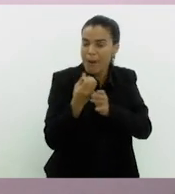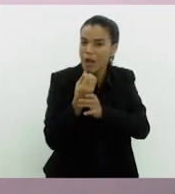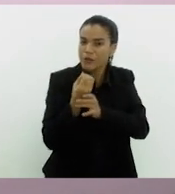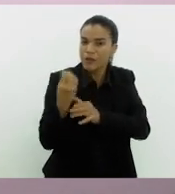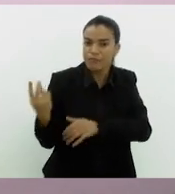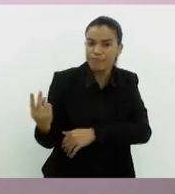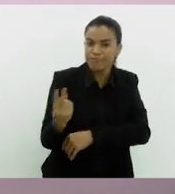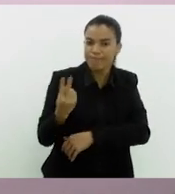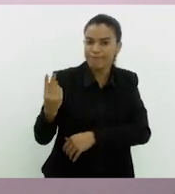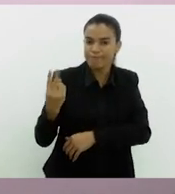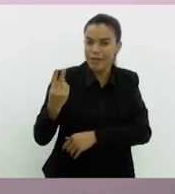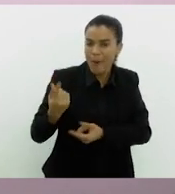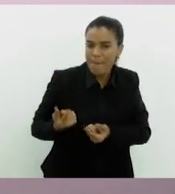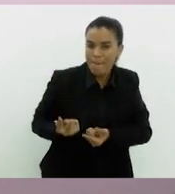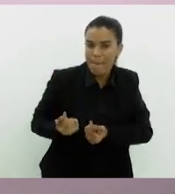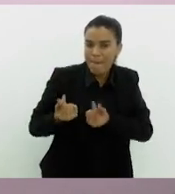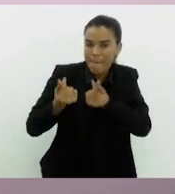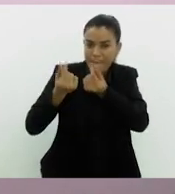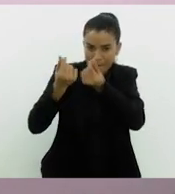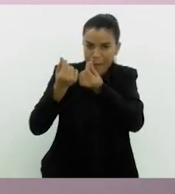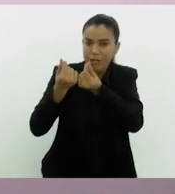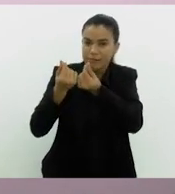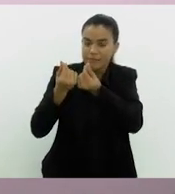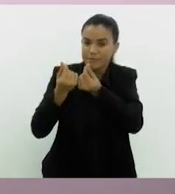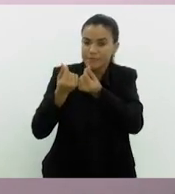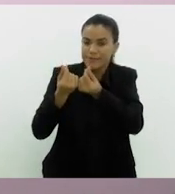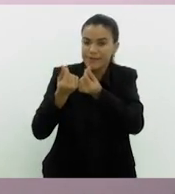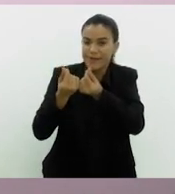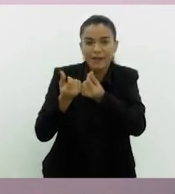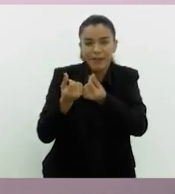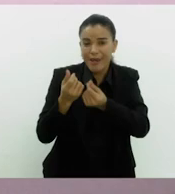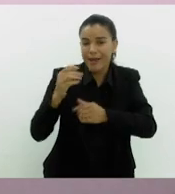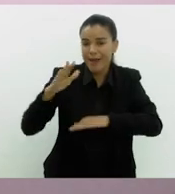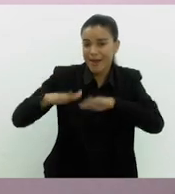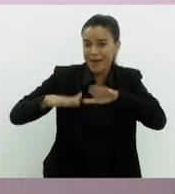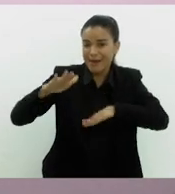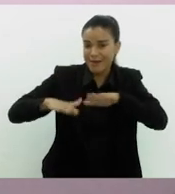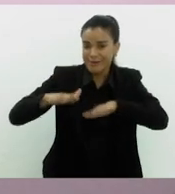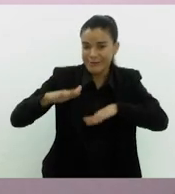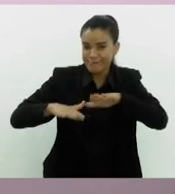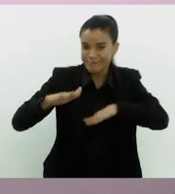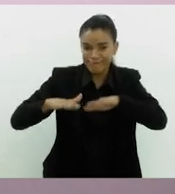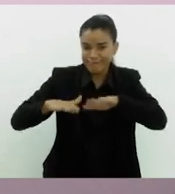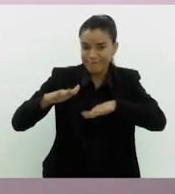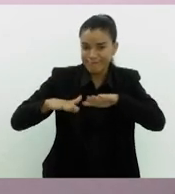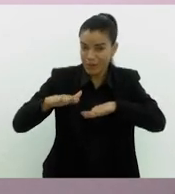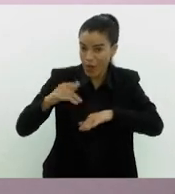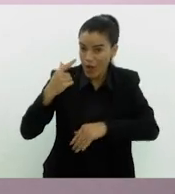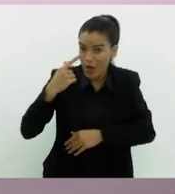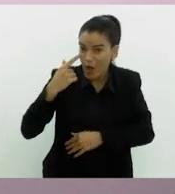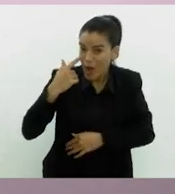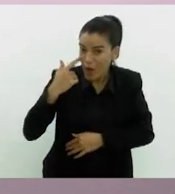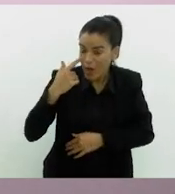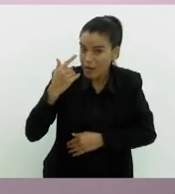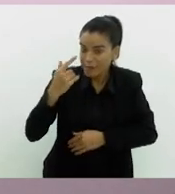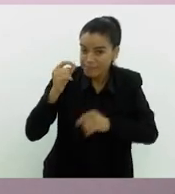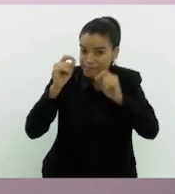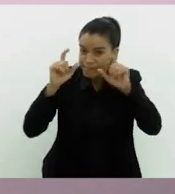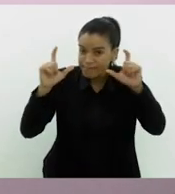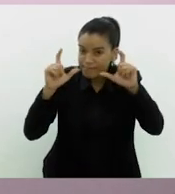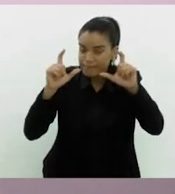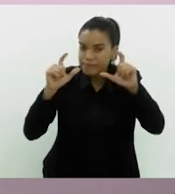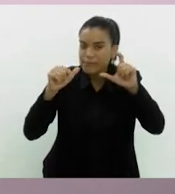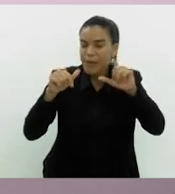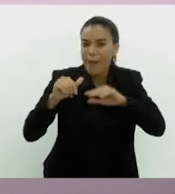riqueza enorme, que muitas vezes, escutem essa informação, pasmem,